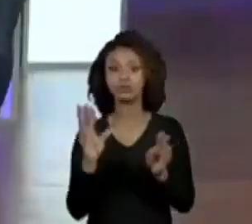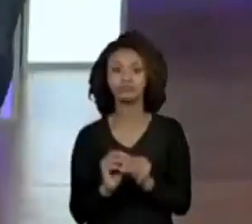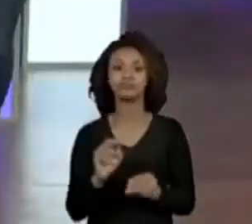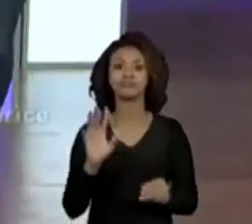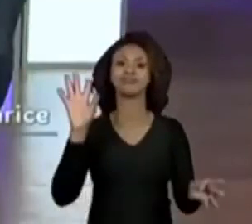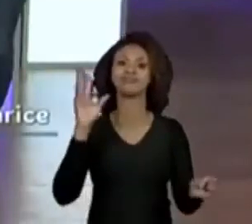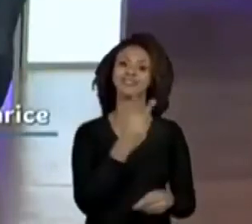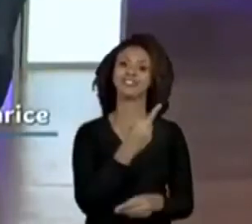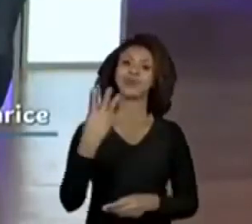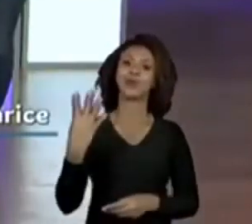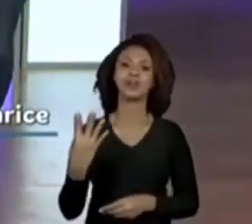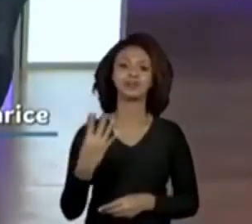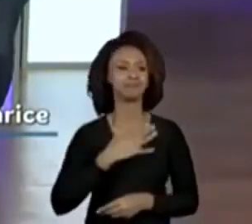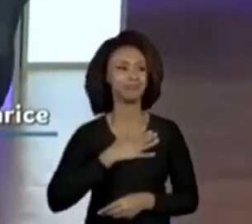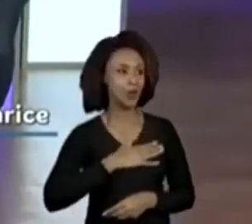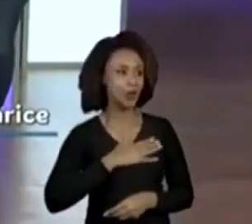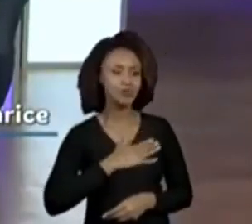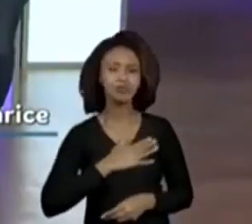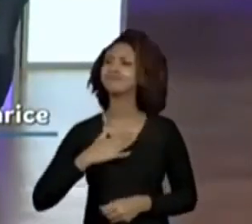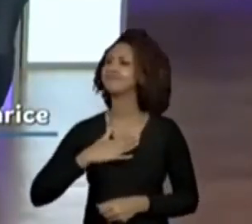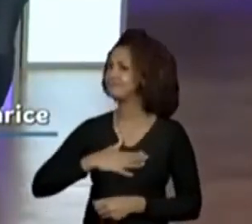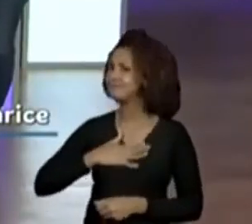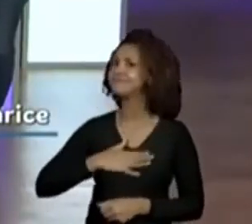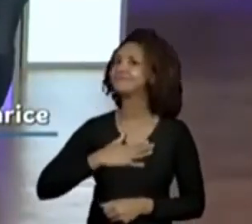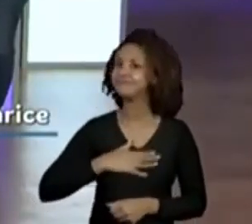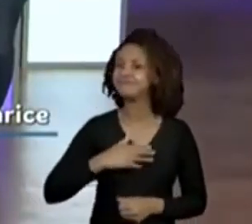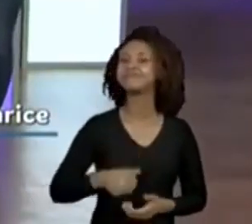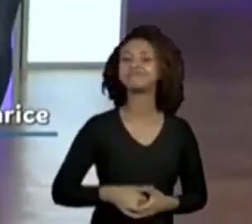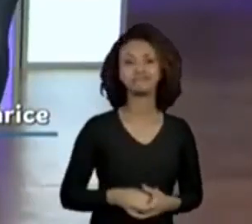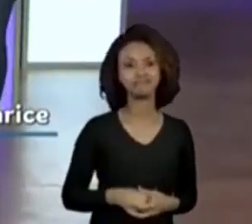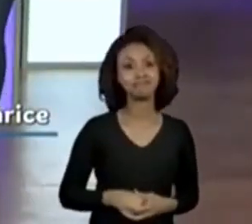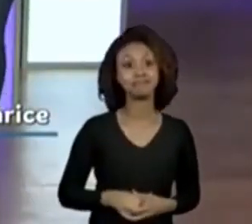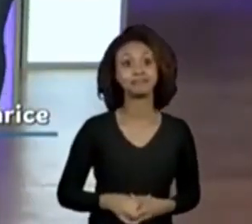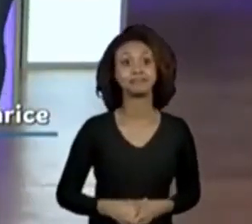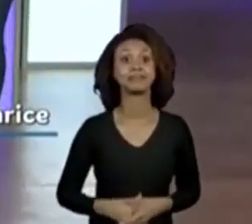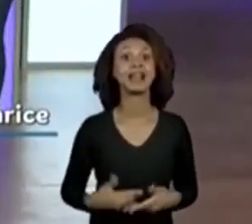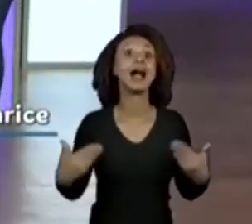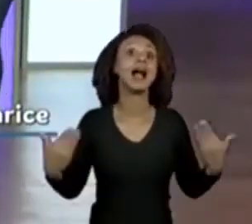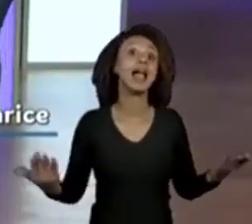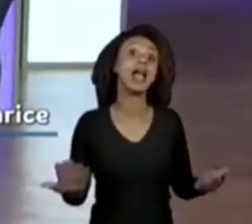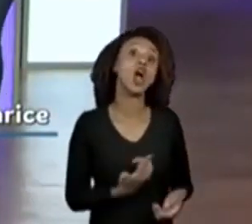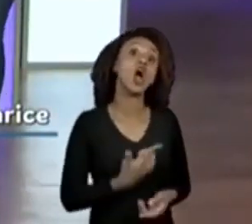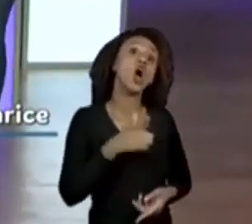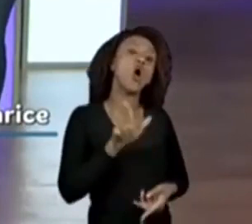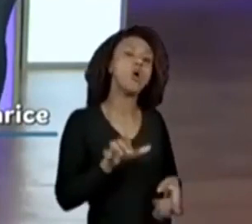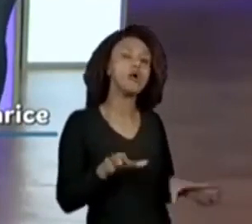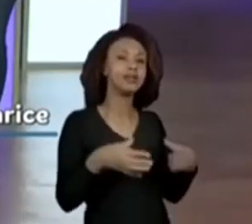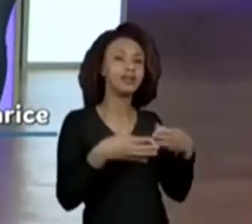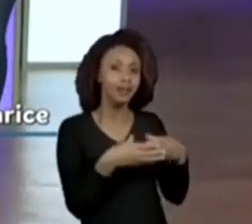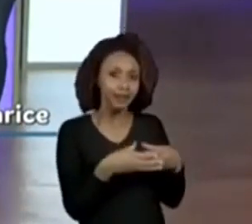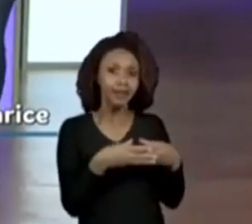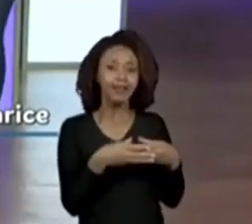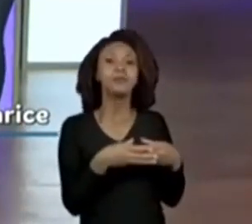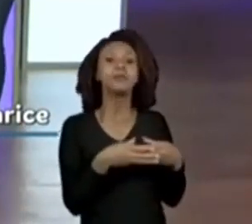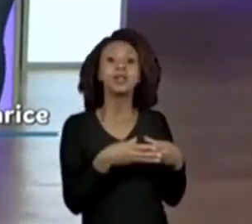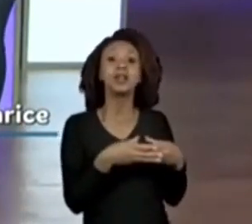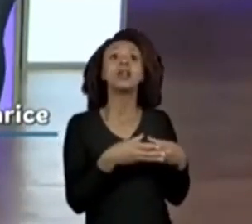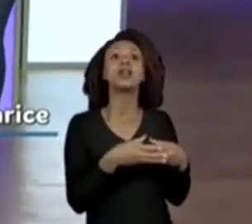Gostei. Eu achei muito interessante. Aí teve um pessoal aí que começou a utilizar